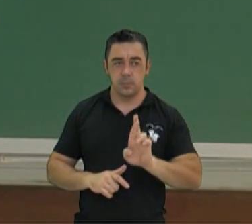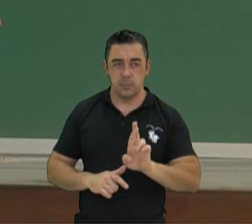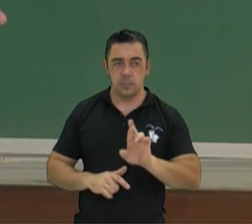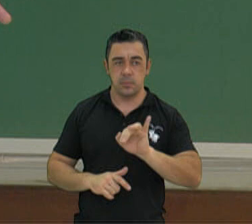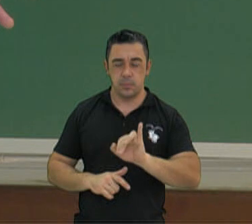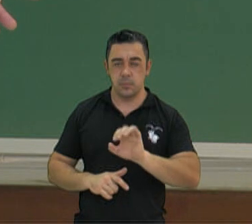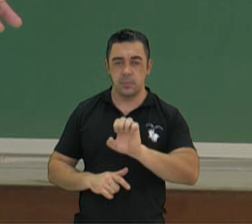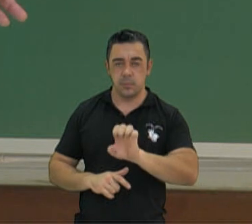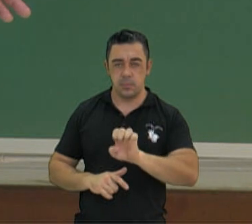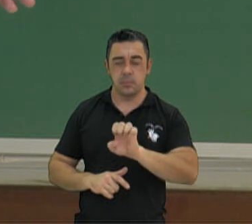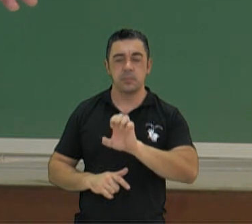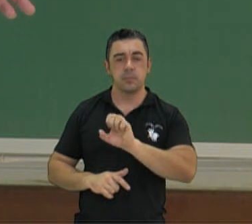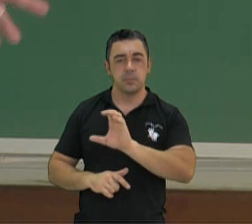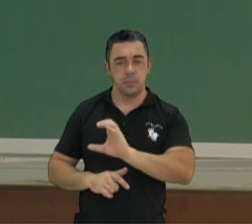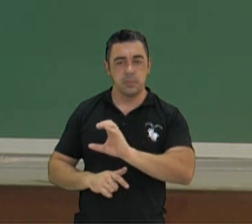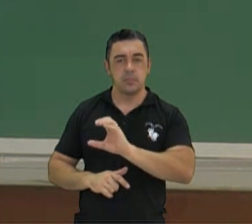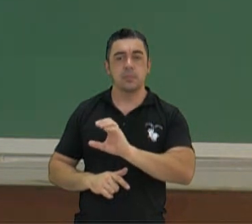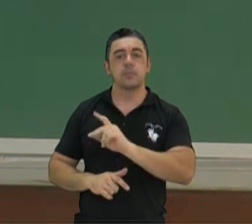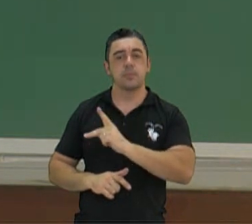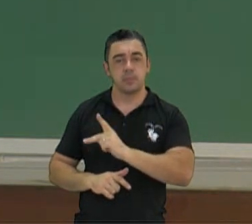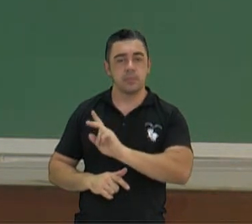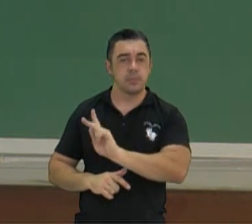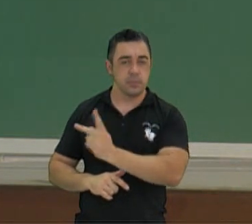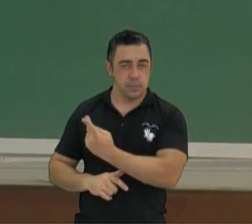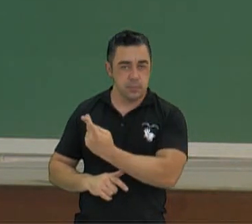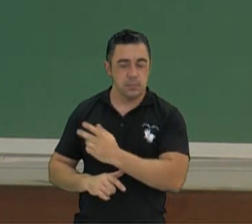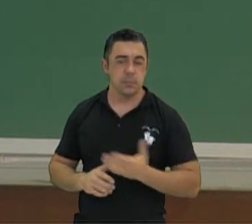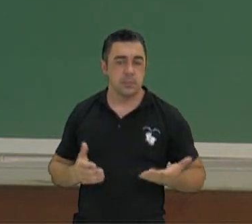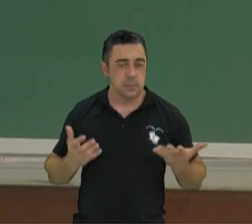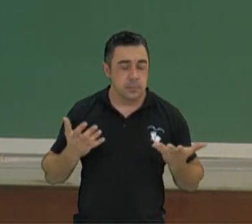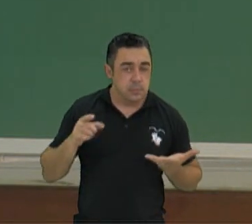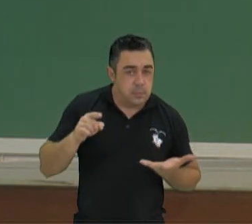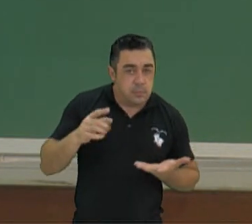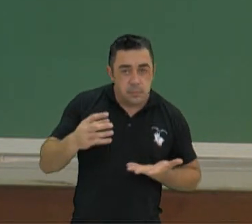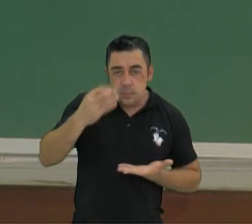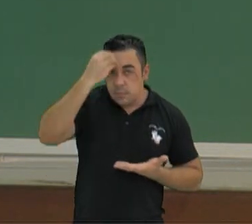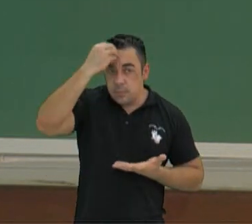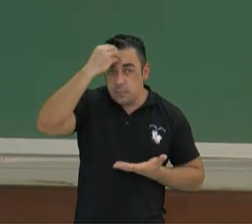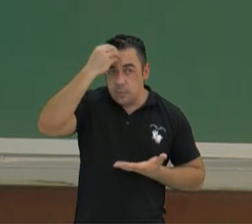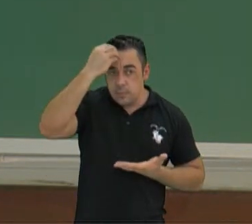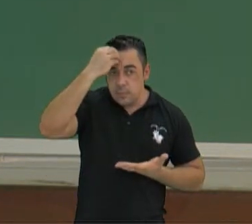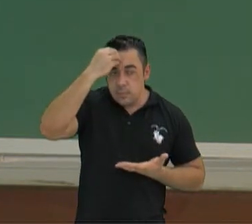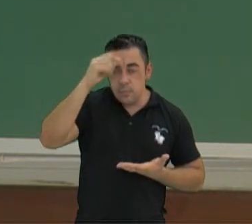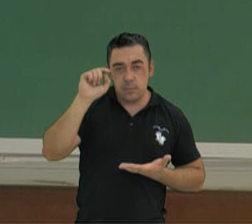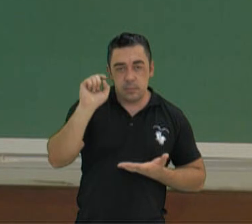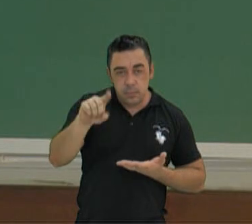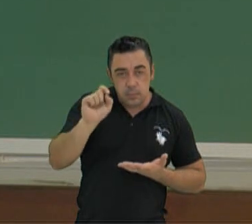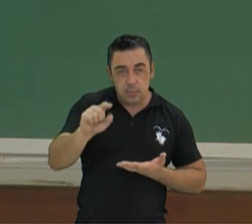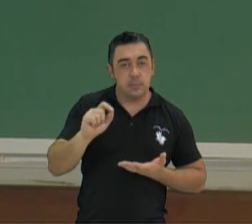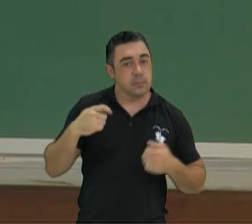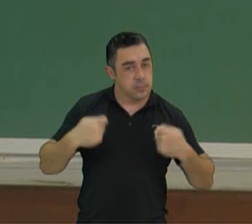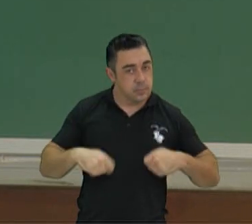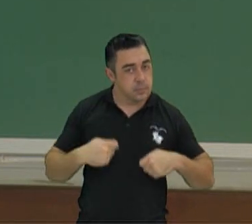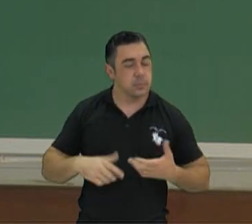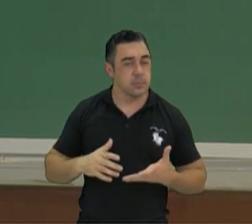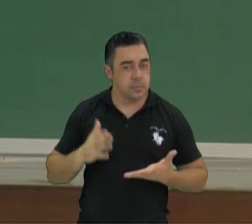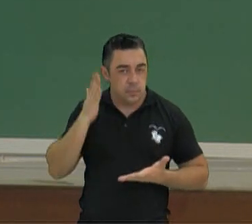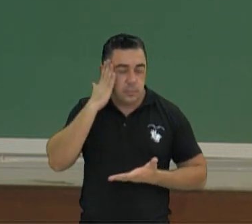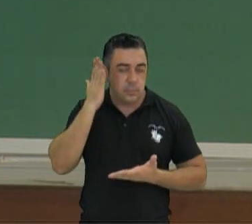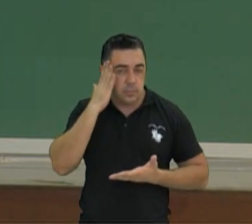e saí carregado para o hospital. Então, isso é para você memorizar. Você pode criar a frase que você quiser.